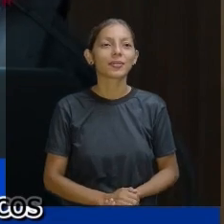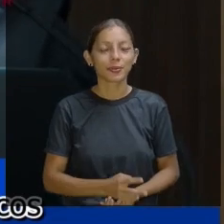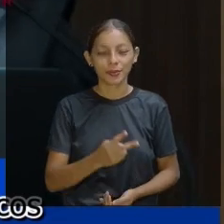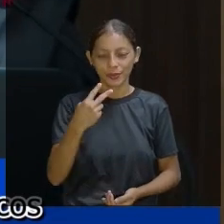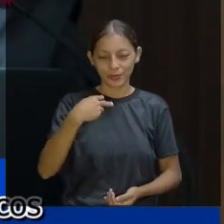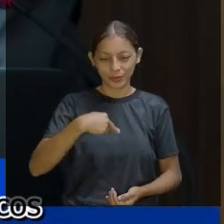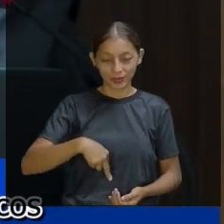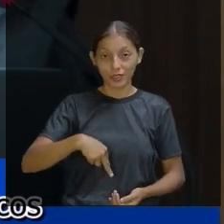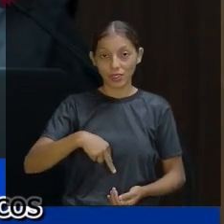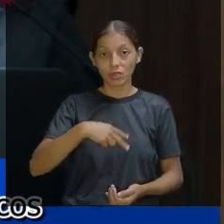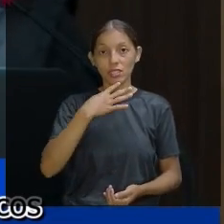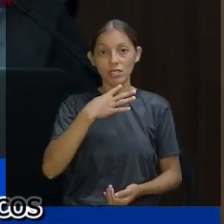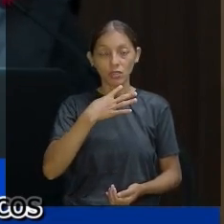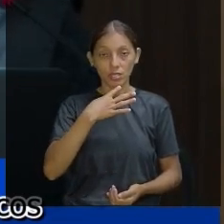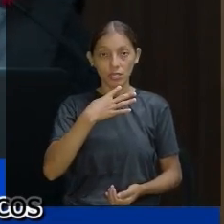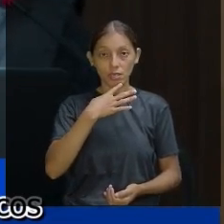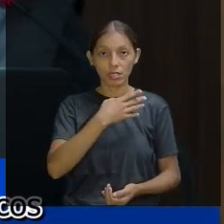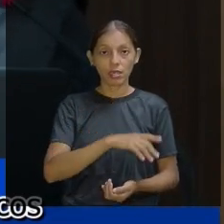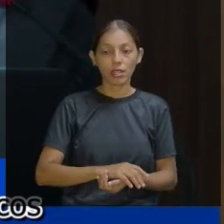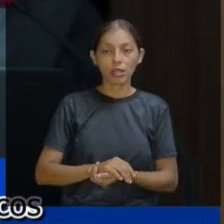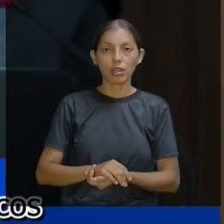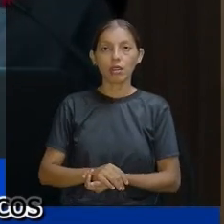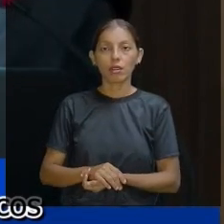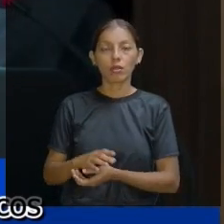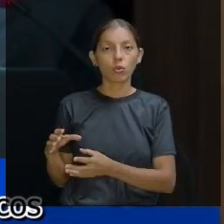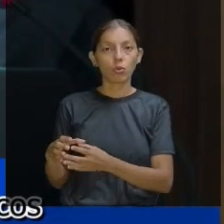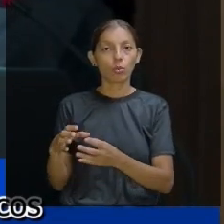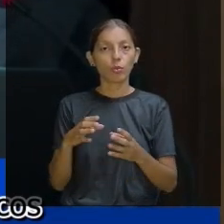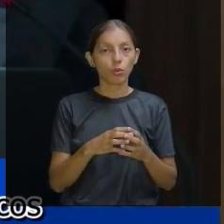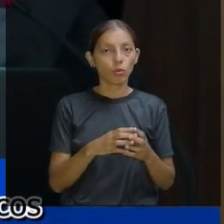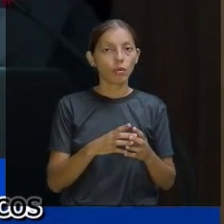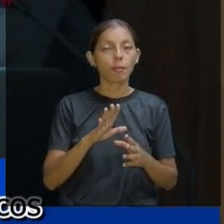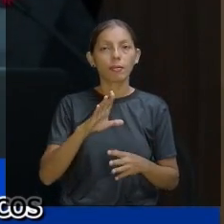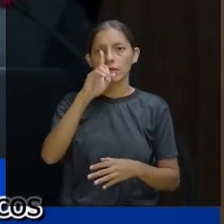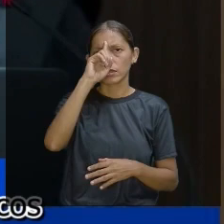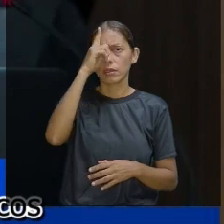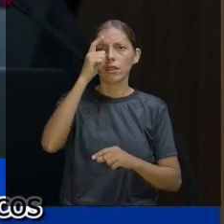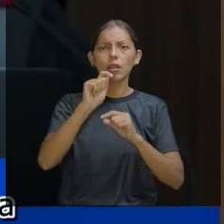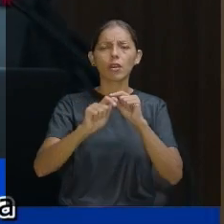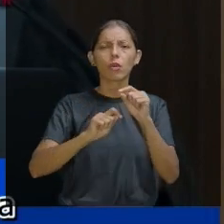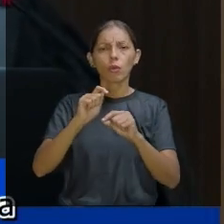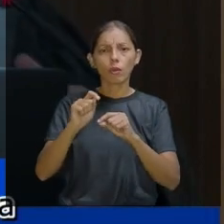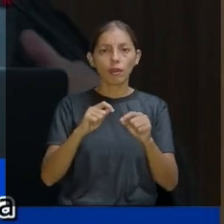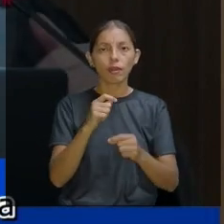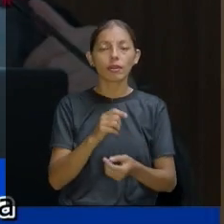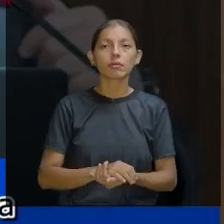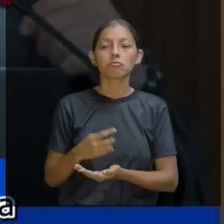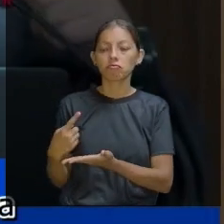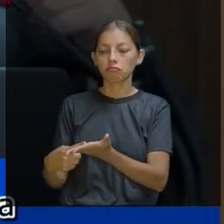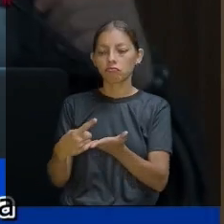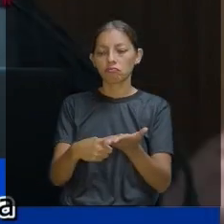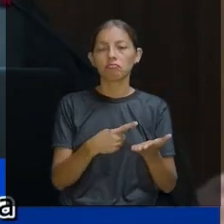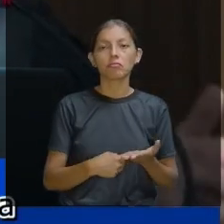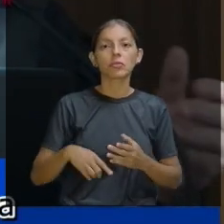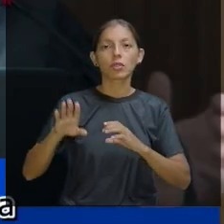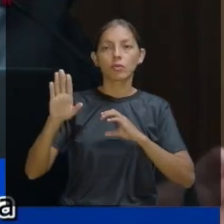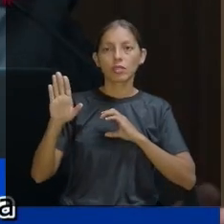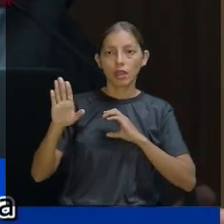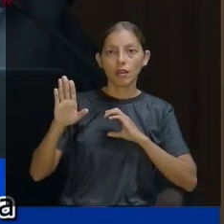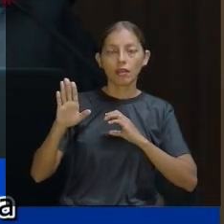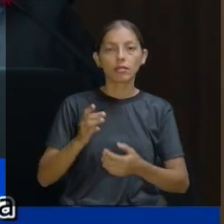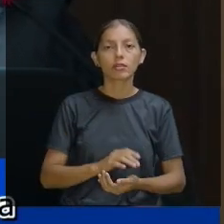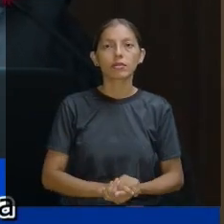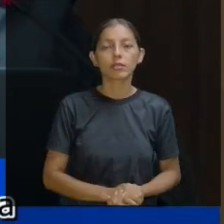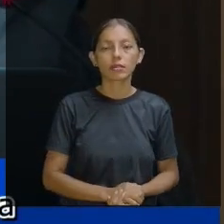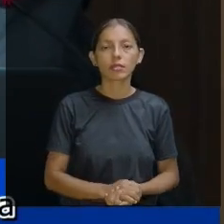com os partidos políticos, formar com os candidatos, estão todos convidados, a Assembleia, os nossos